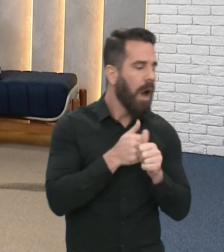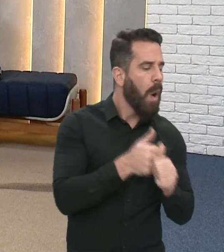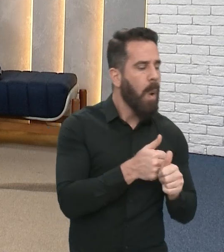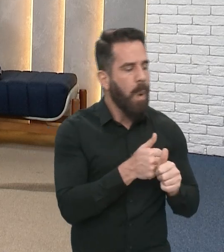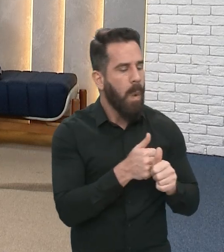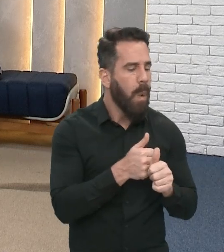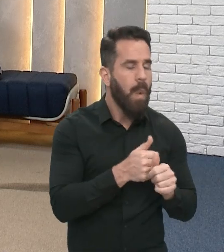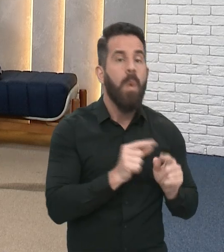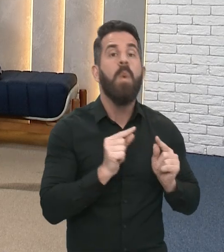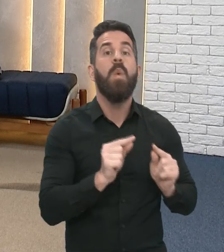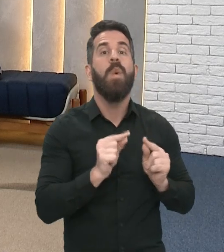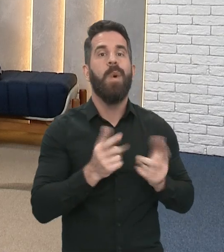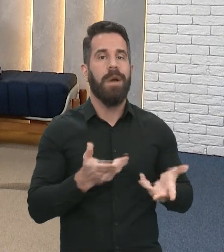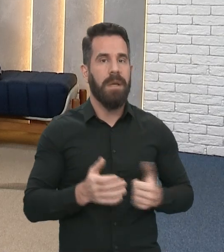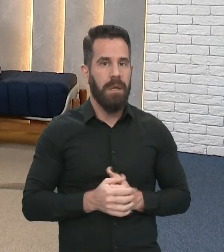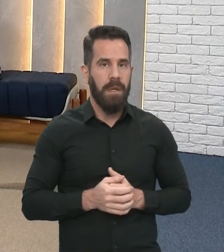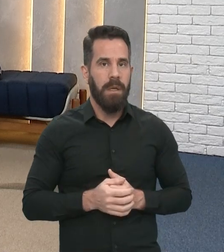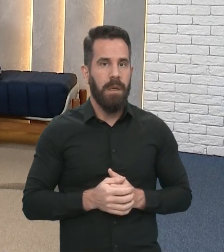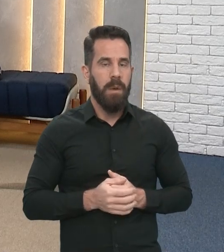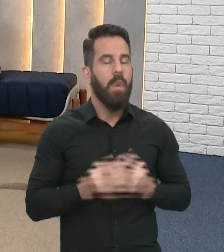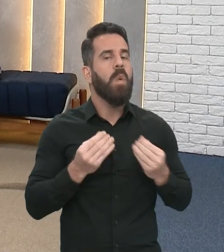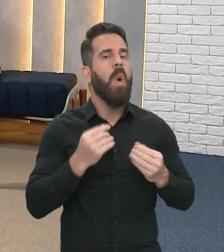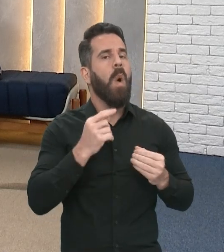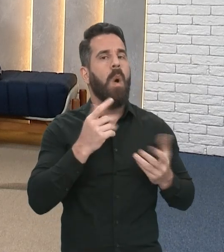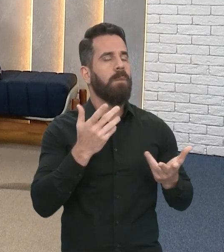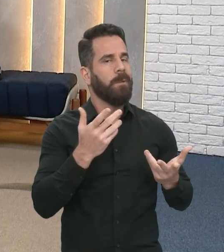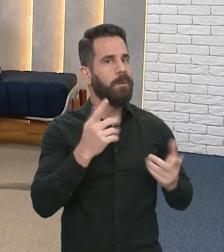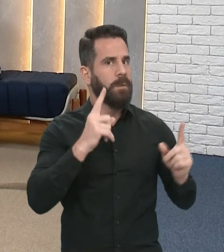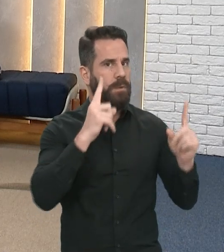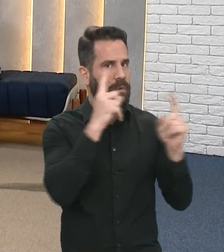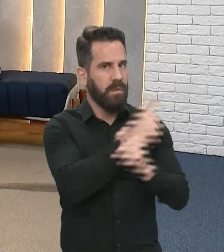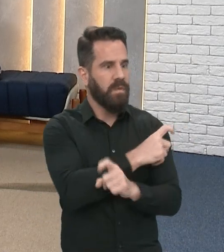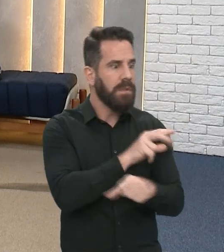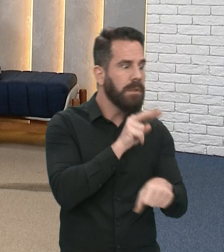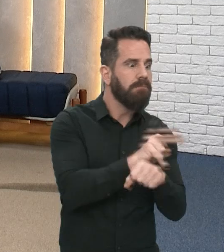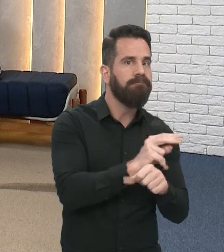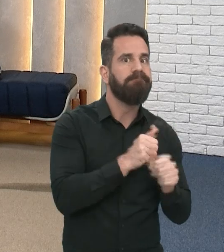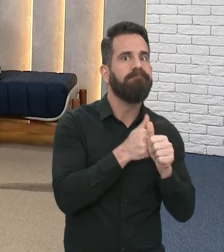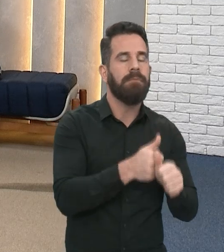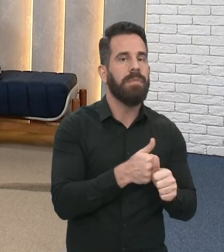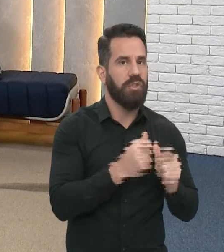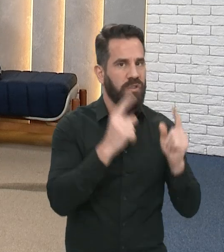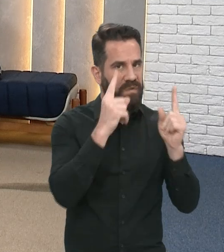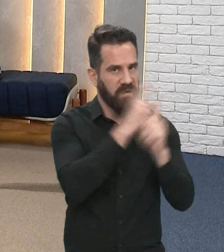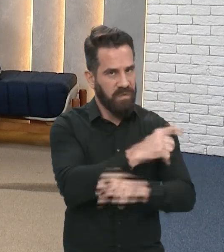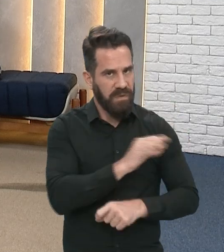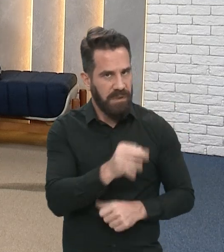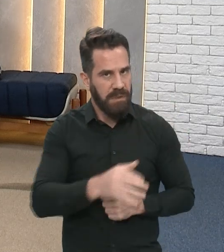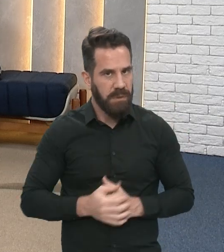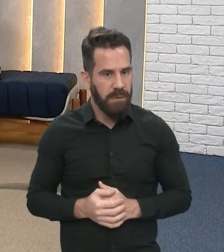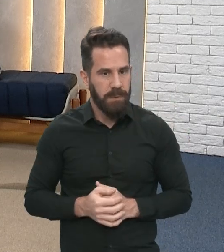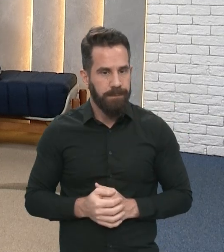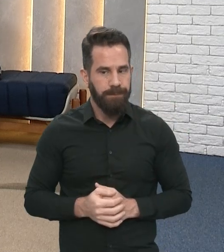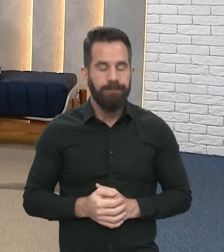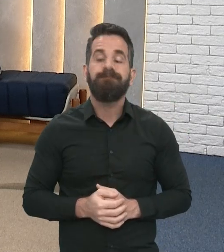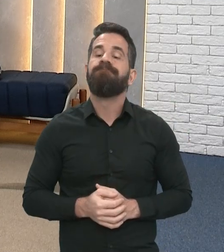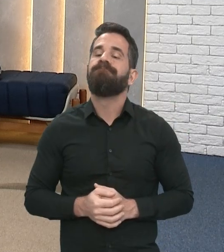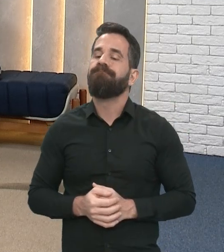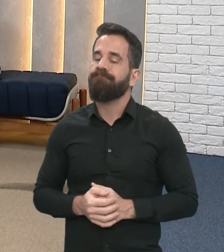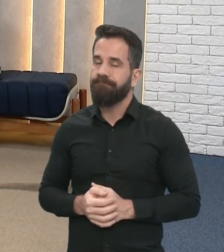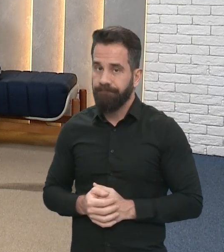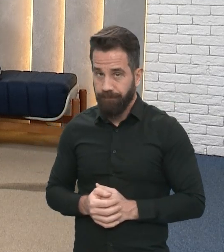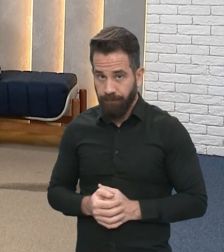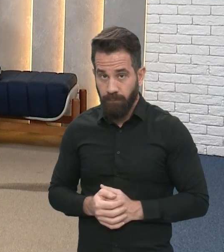visto só pela criança, vai ser muito mais difícil, né, Mariana? Sim. E a gente fala muito sobre isso nas nossas intervenções também, que